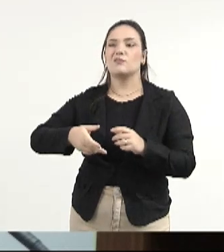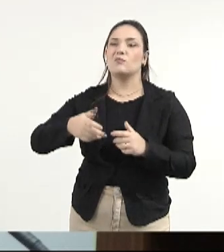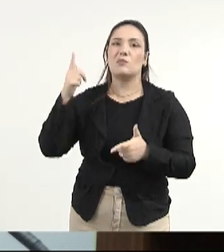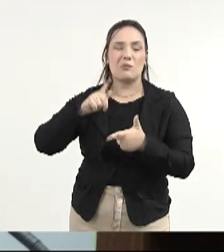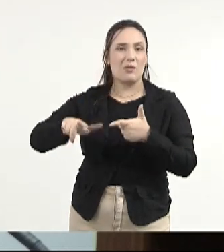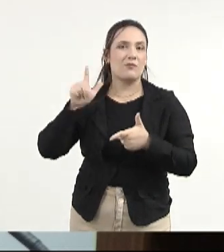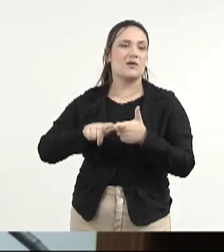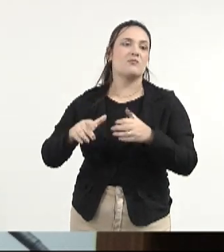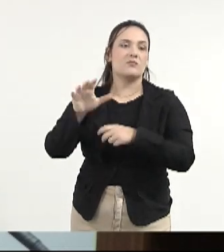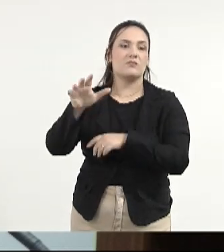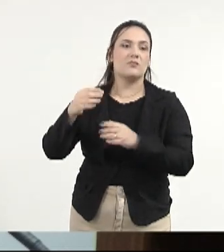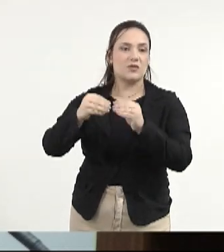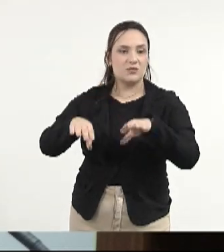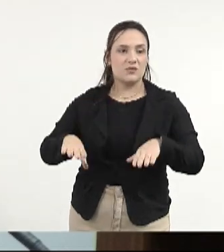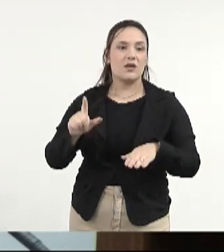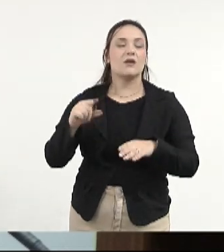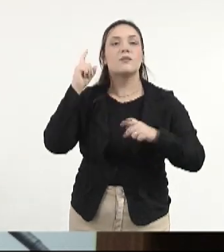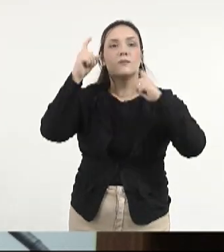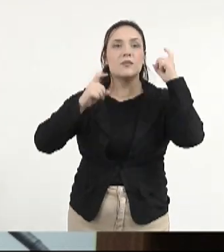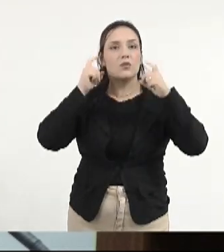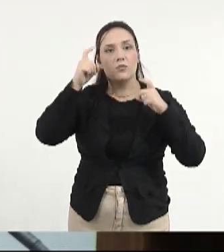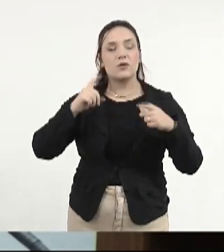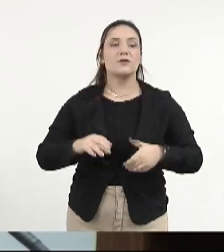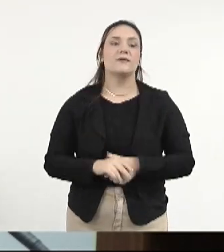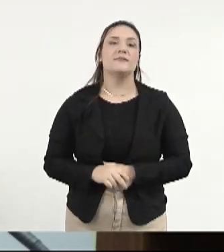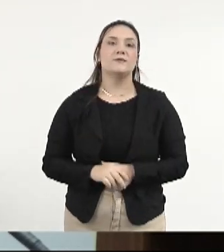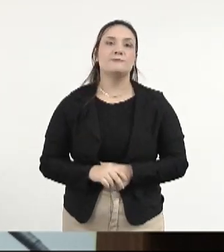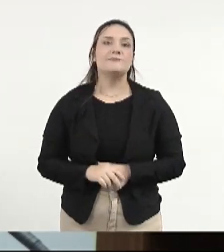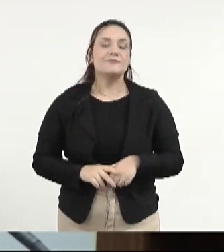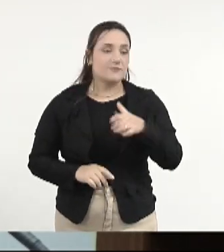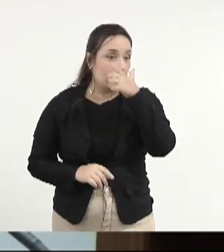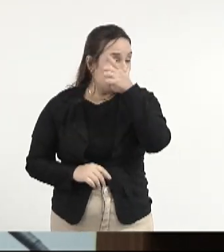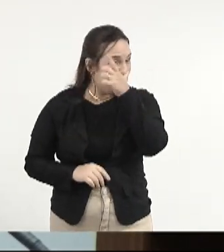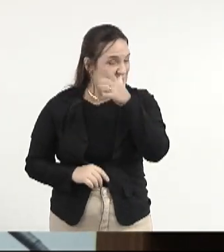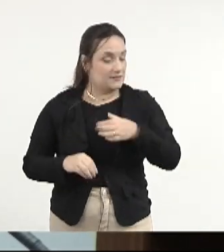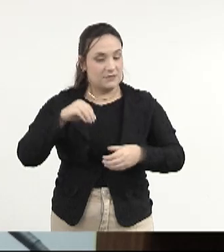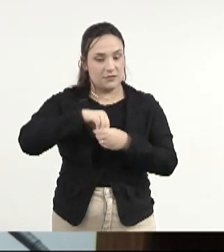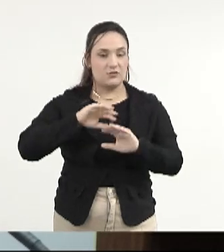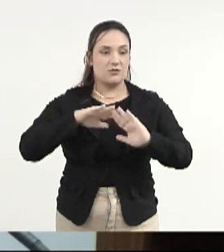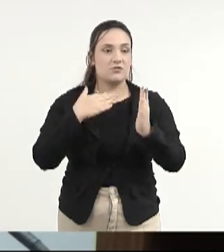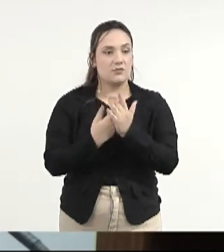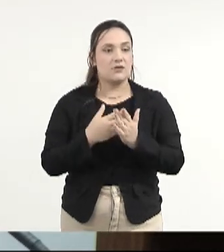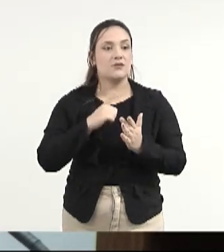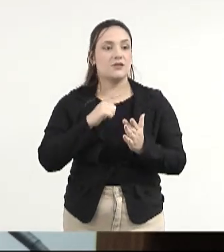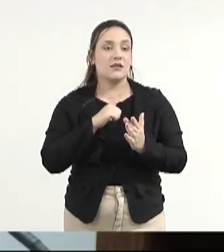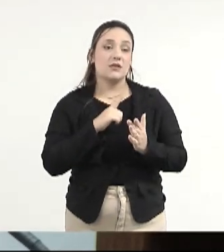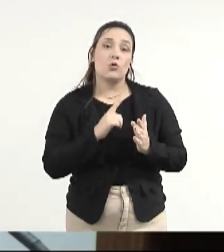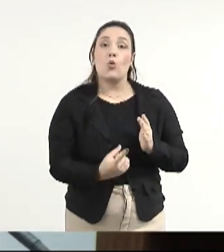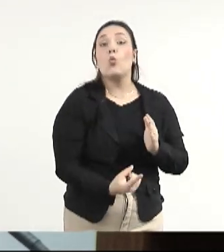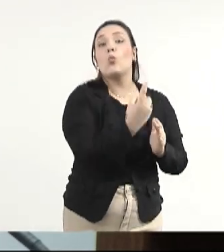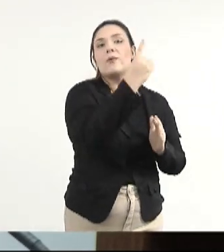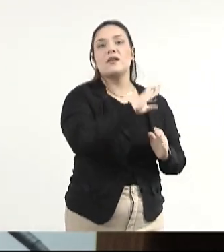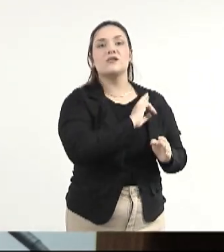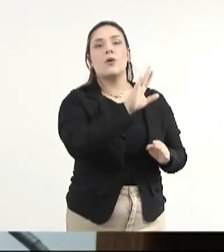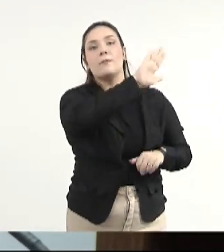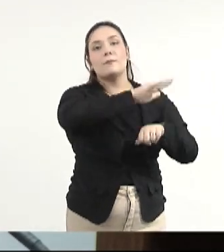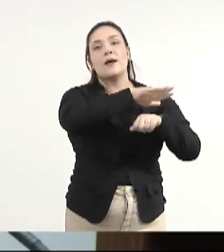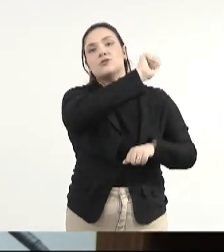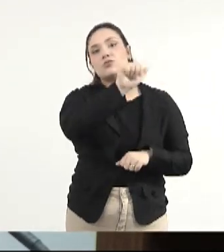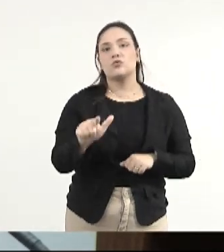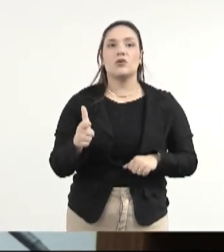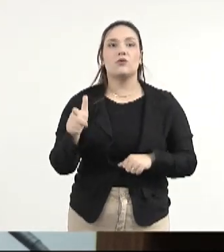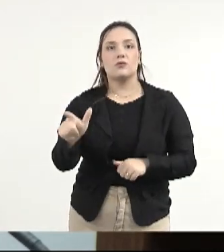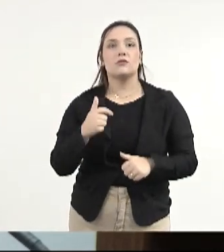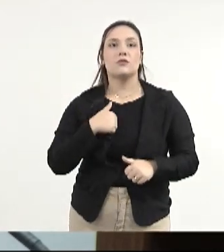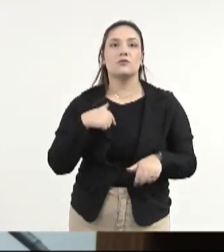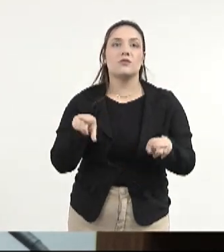e isso me traz como uma preocupação a gente, dentro do espaço da escola, a gente privilegiar uma determinada religião. Eu